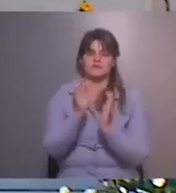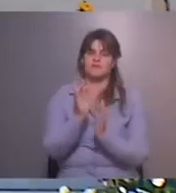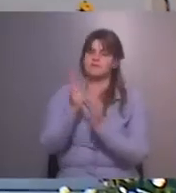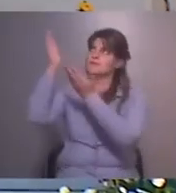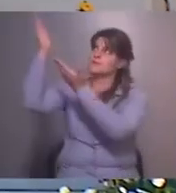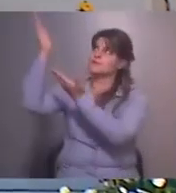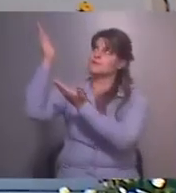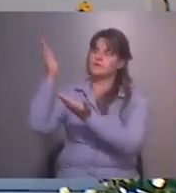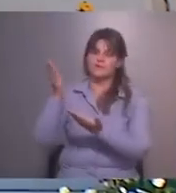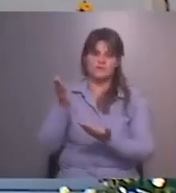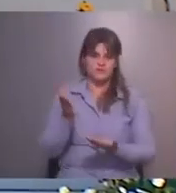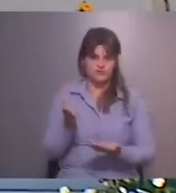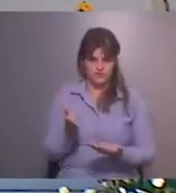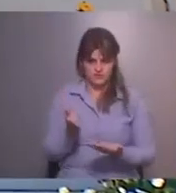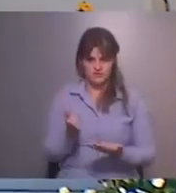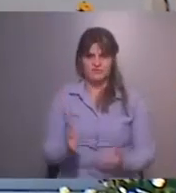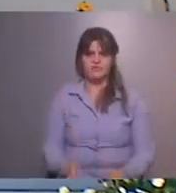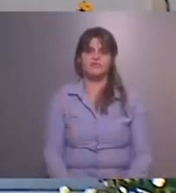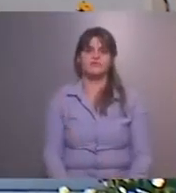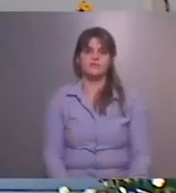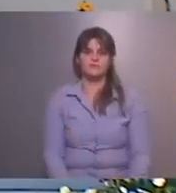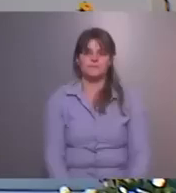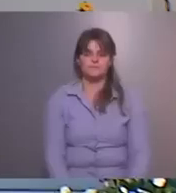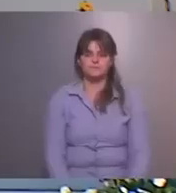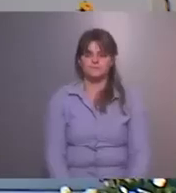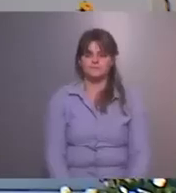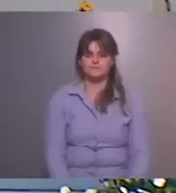Vinde, Senhor